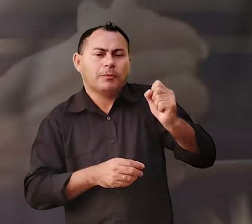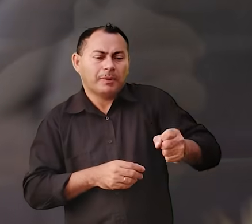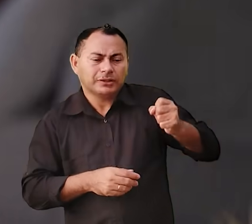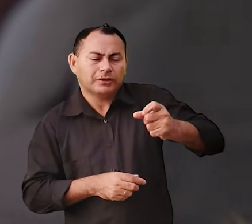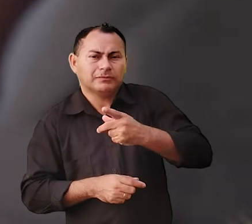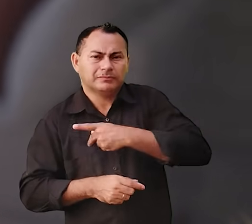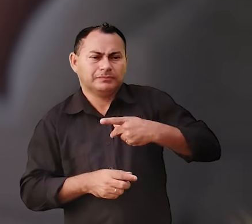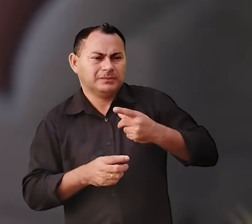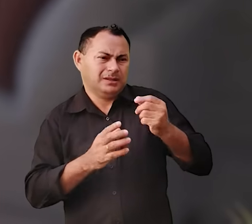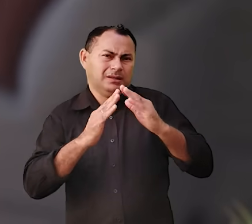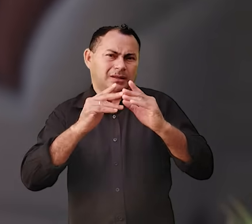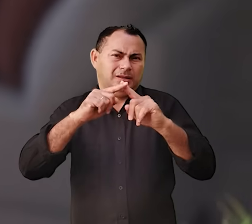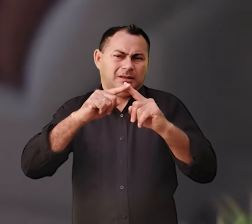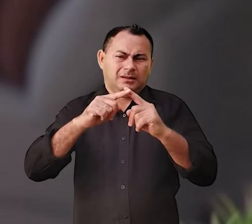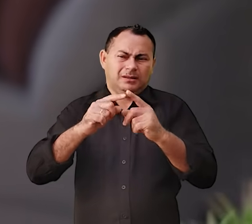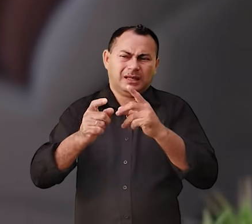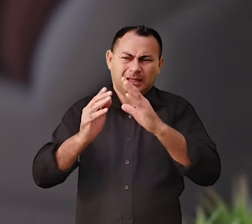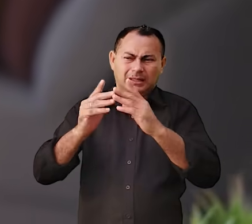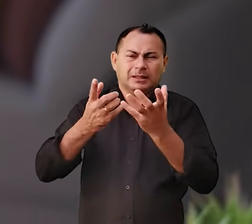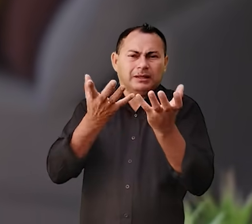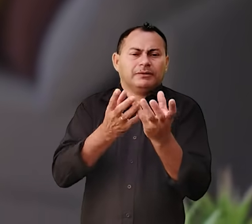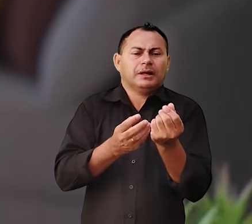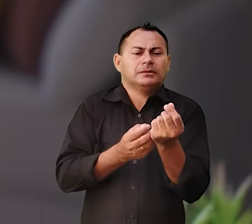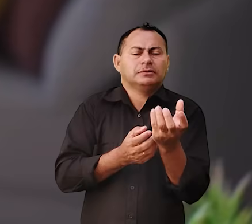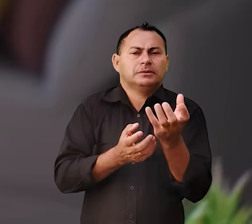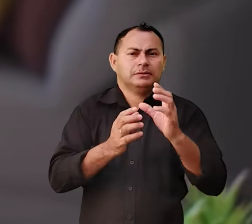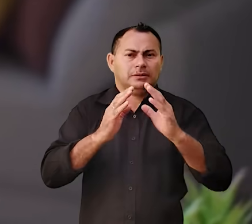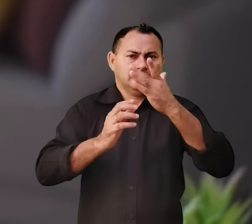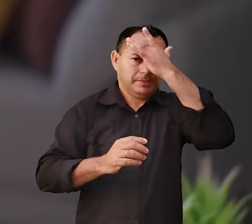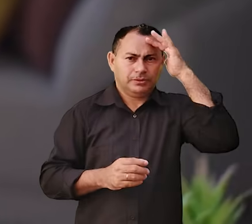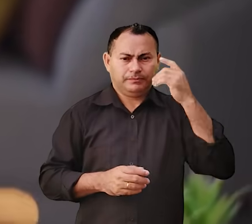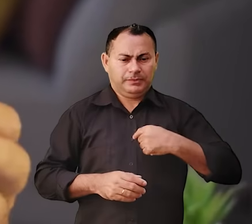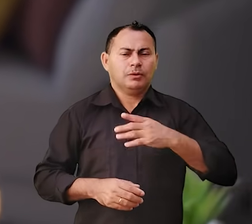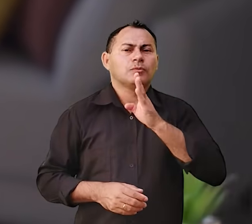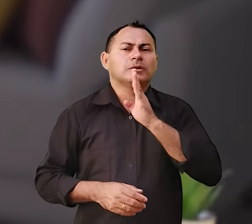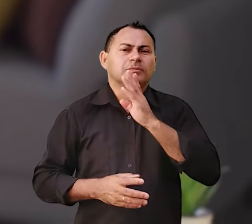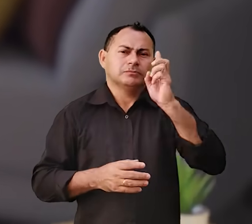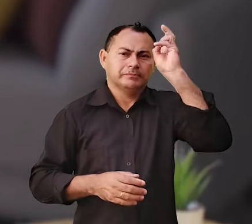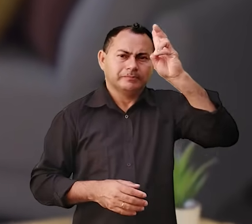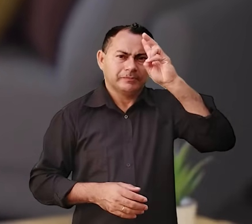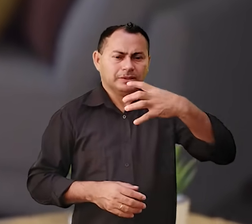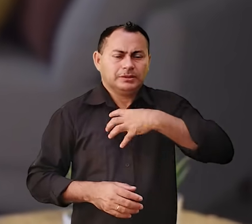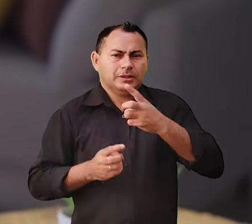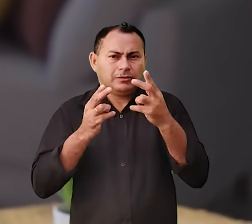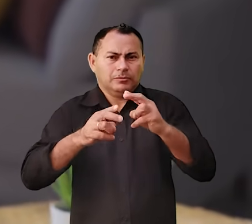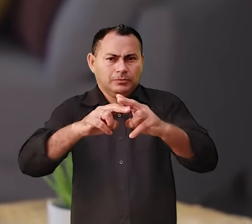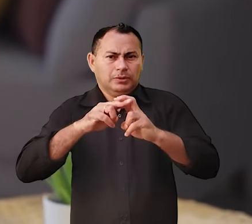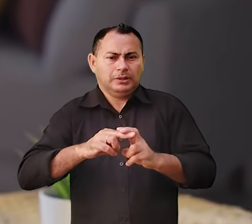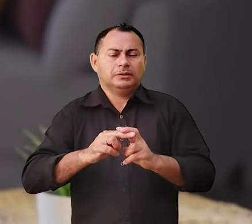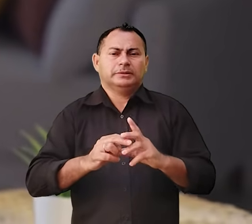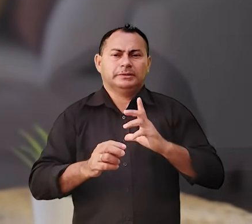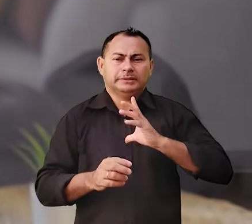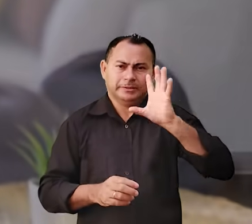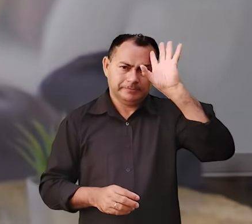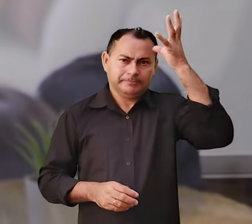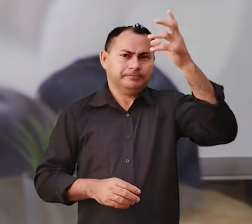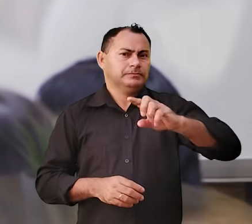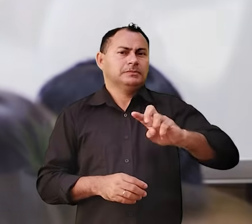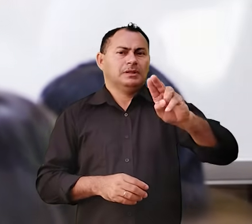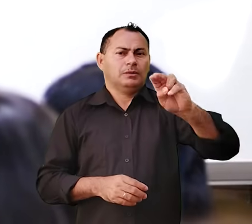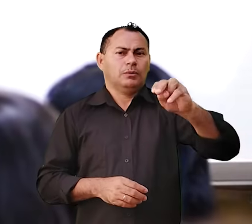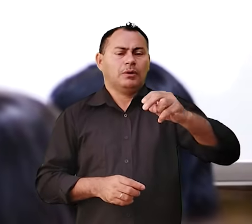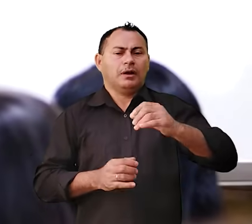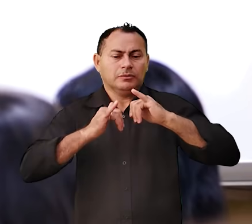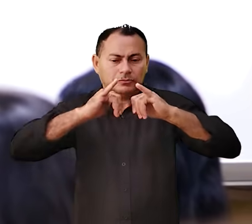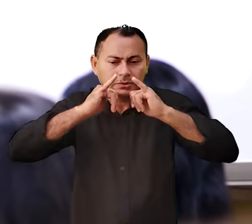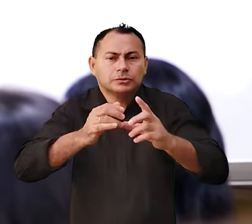pai saía dizendo que aquela igreja só queria ficar com o dinheiro das pessoas. Eu conhecia muitas histórias desse tipo e por isso tinha tomado a decisão